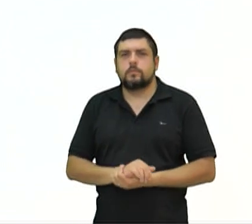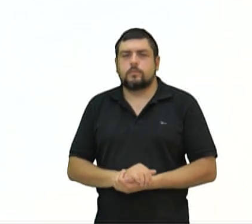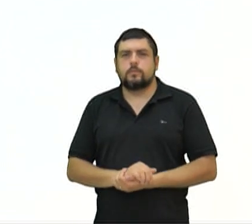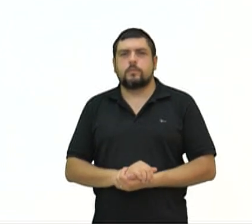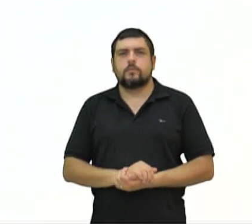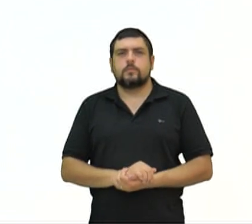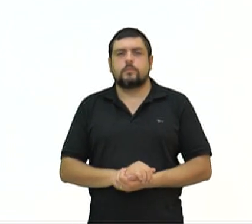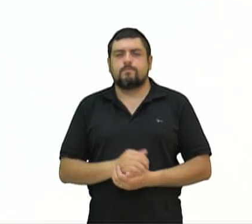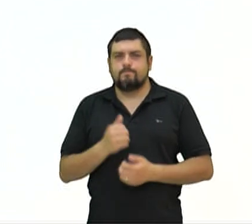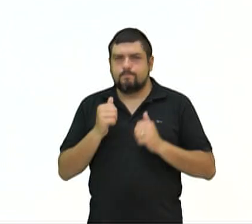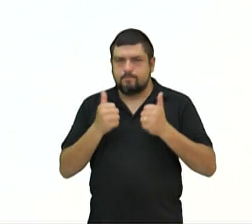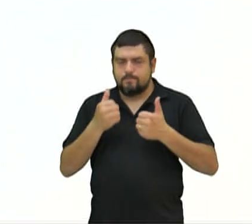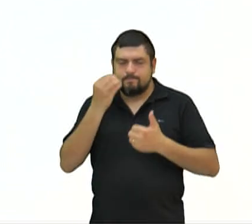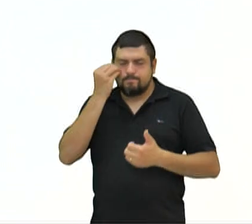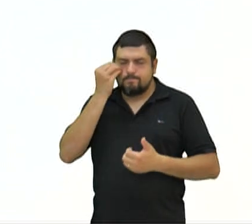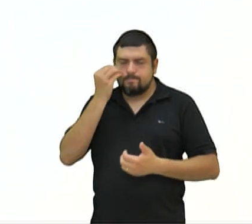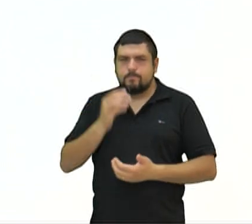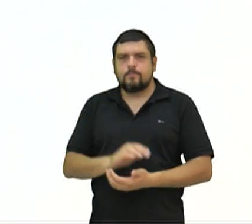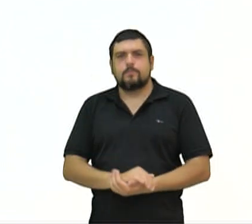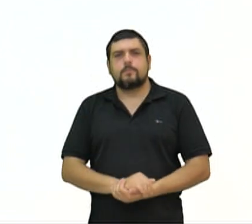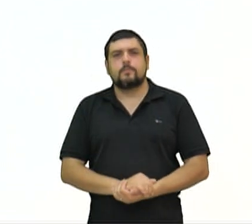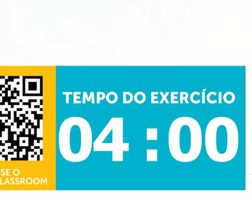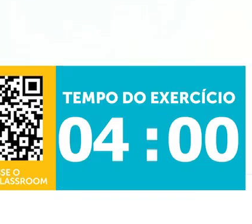mais calma, beleza? Até mais!